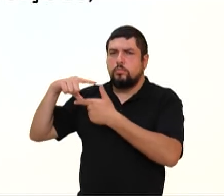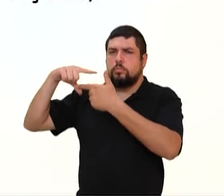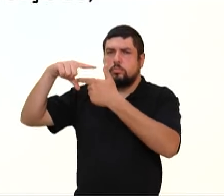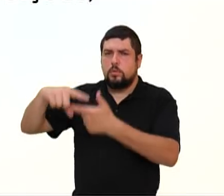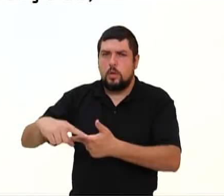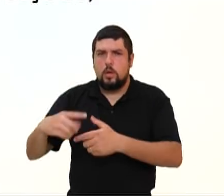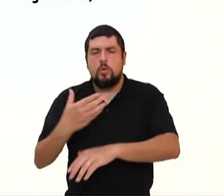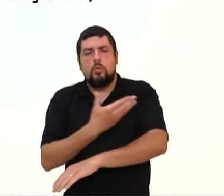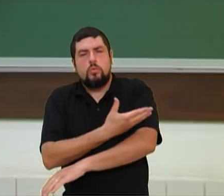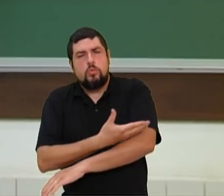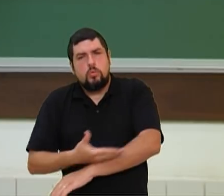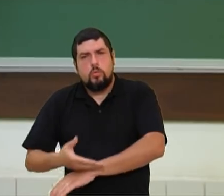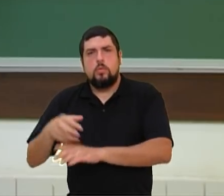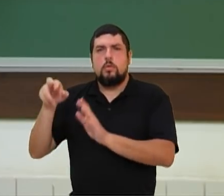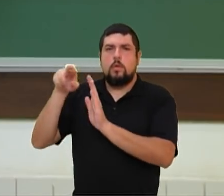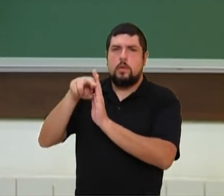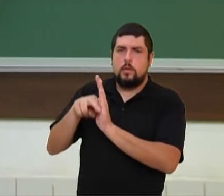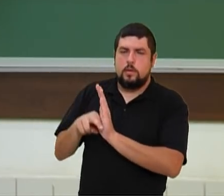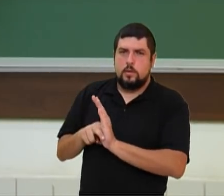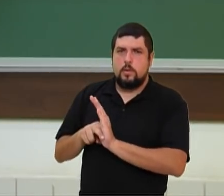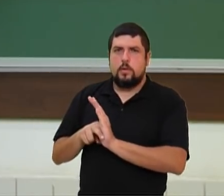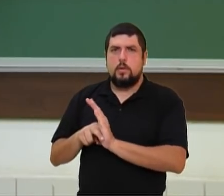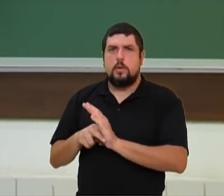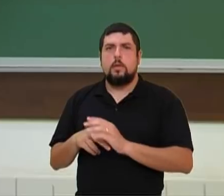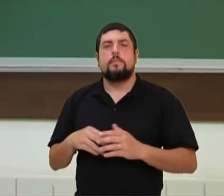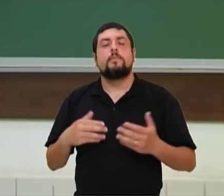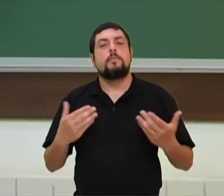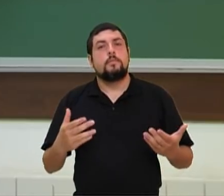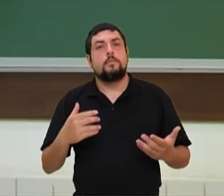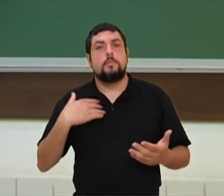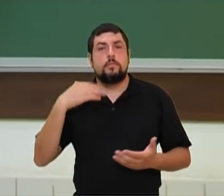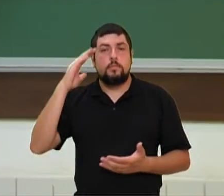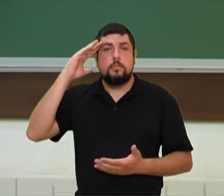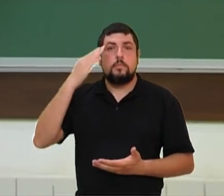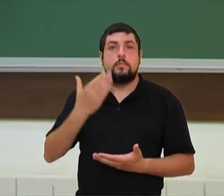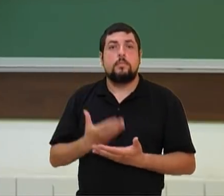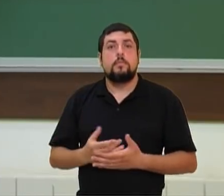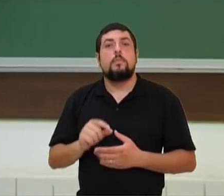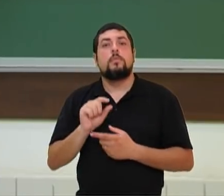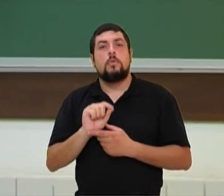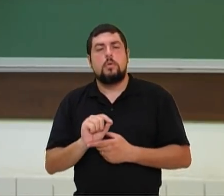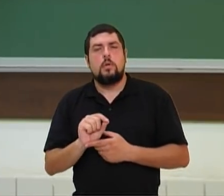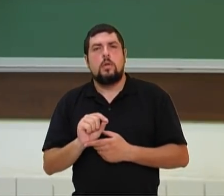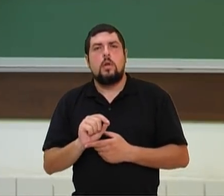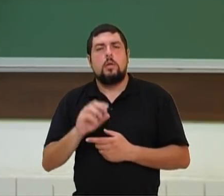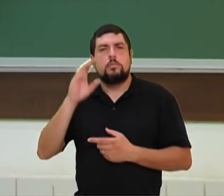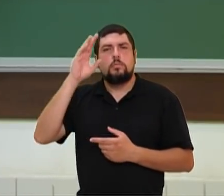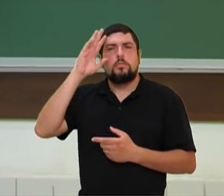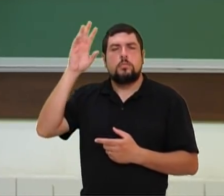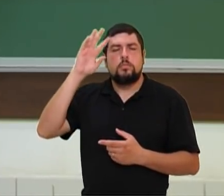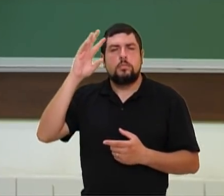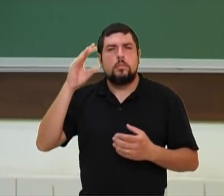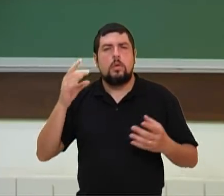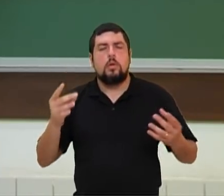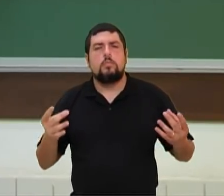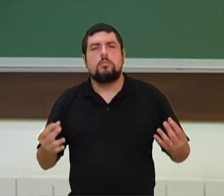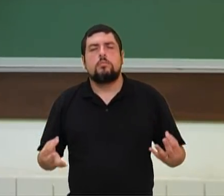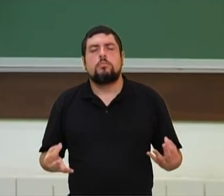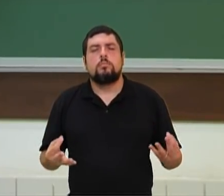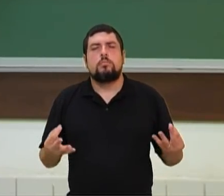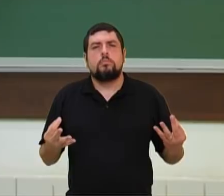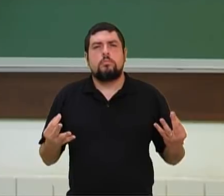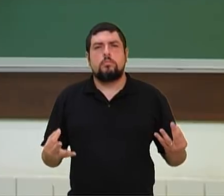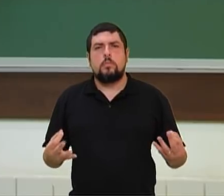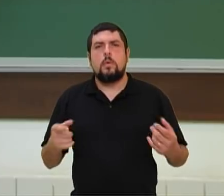costumes, suas regras. Então isso nos leva a crer, né, que toda aquela ideia de meditação, a ideia de prática,